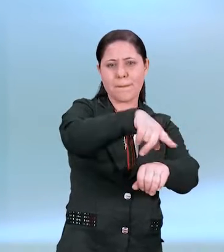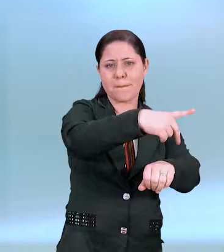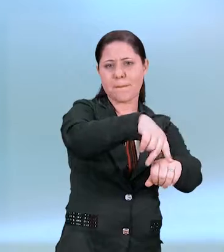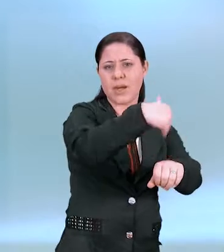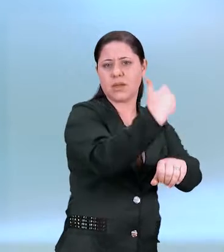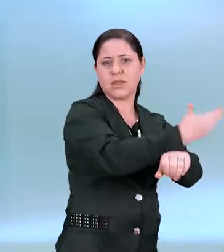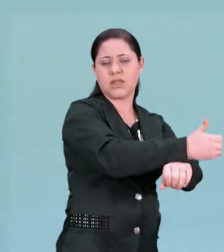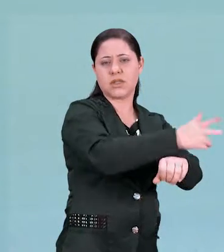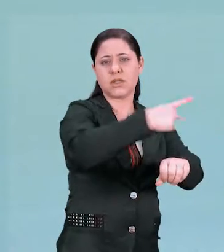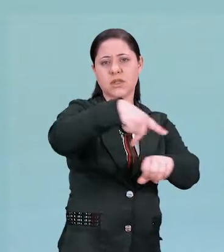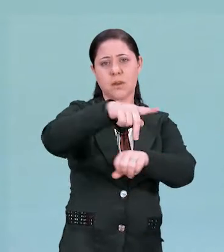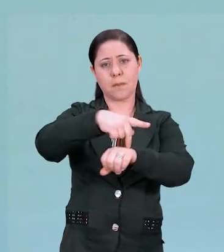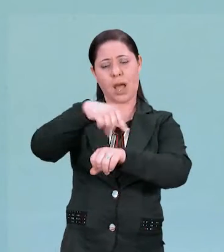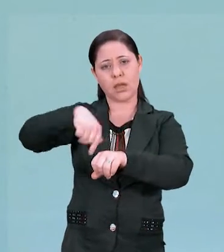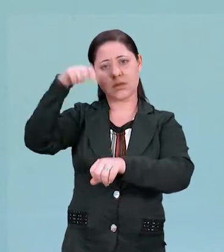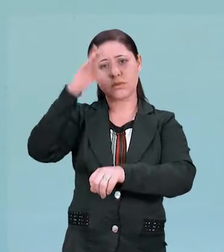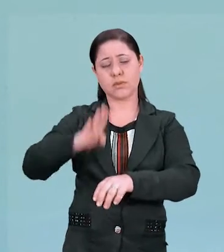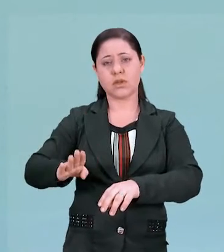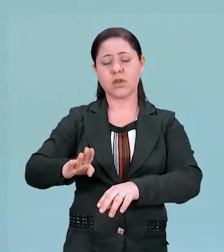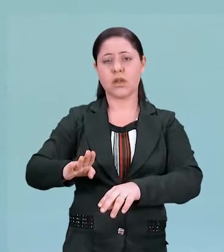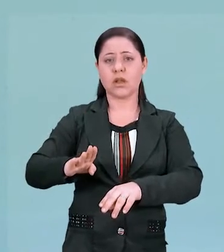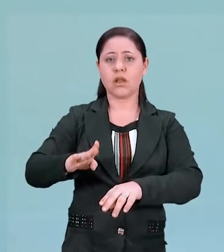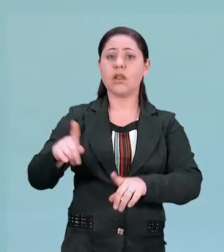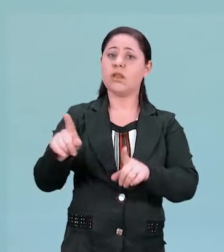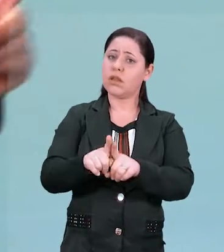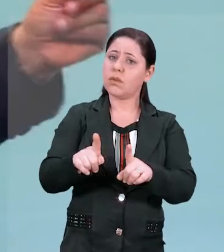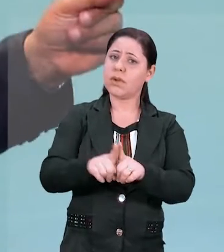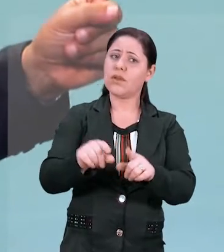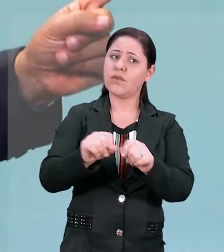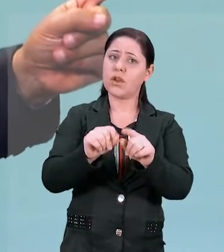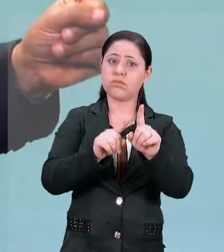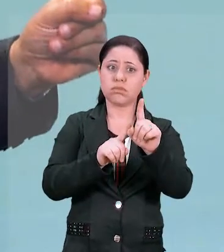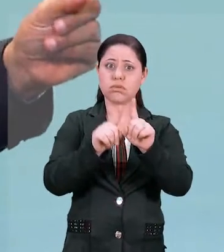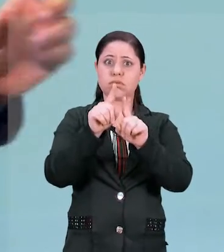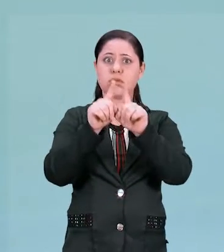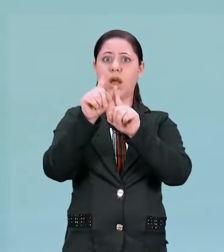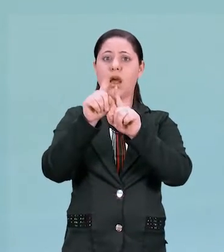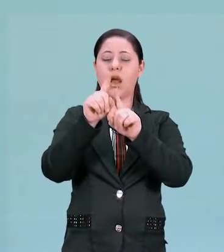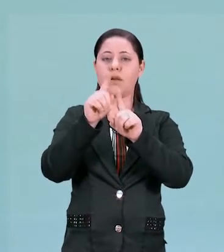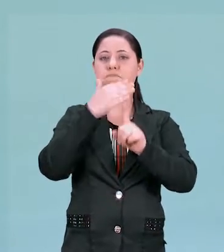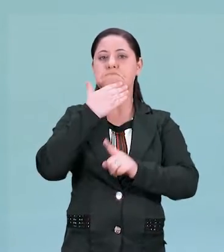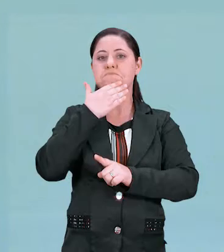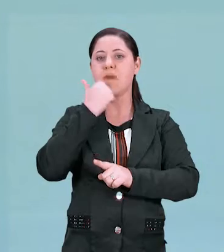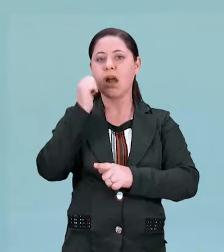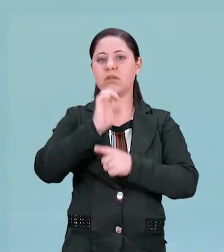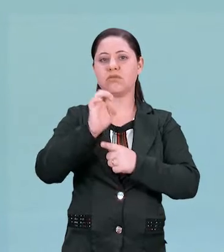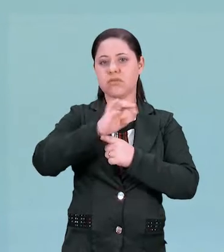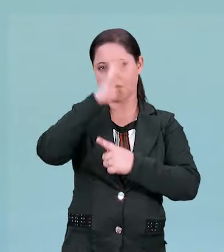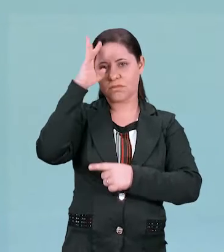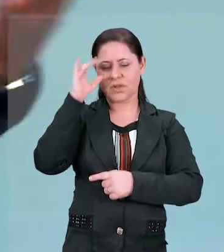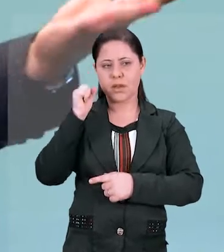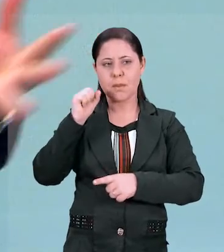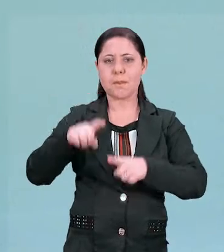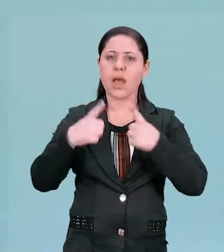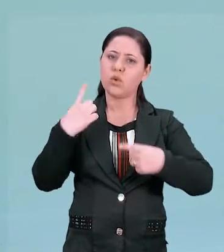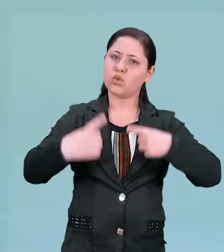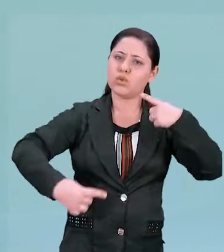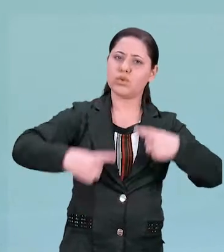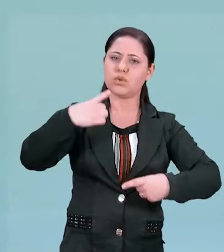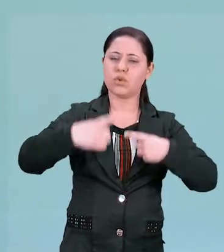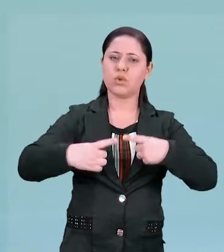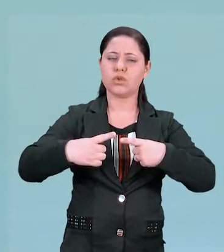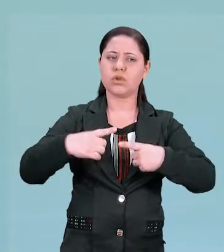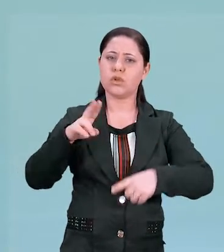fortemente para os resultados que colocam o Mato Grosso do Sul em dimensão nacional. Mas o discurso que nós utilizamos